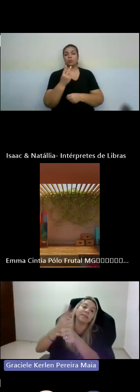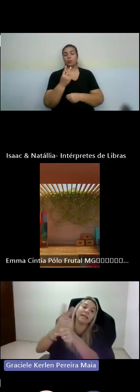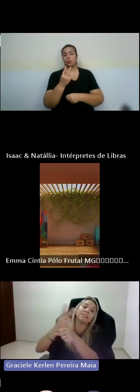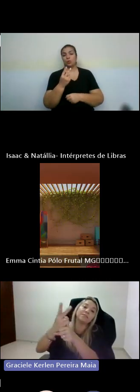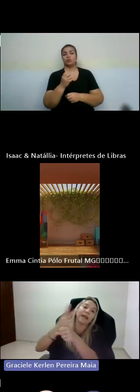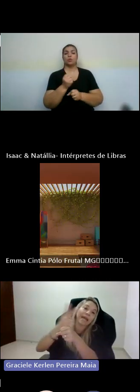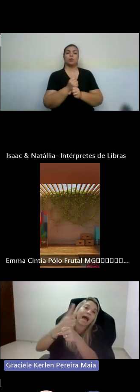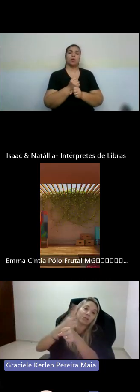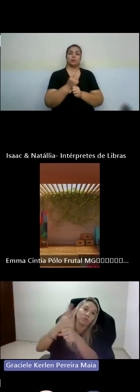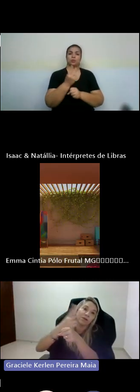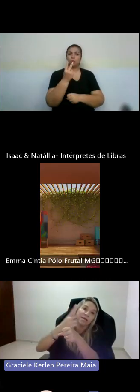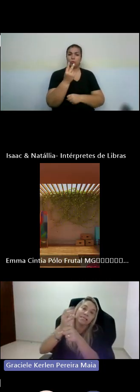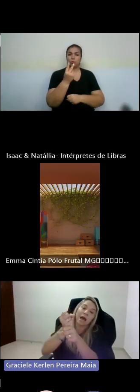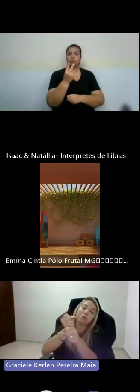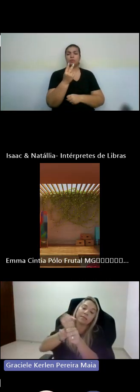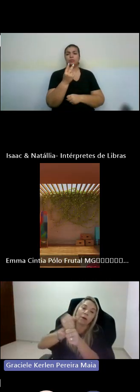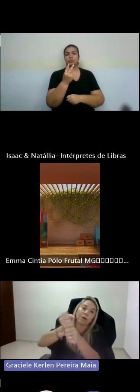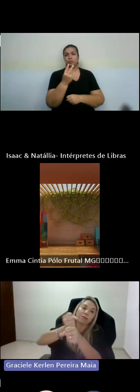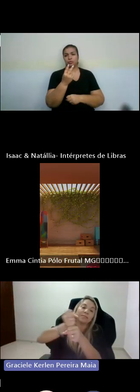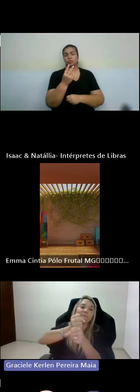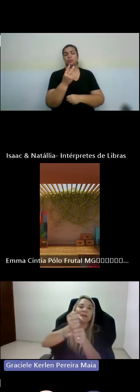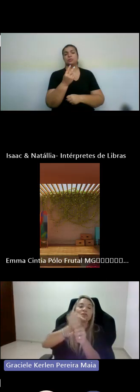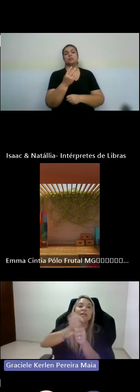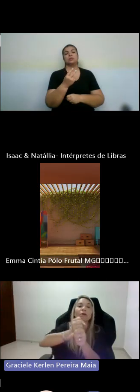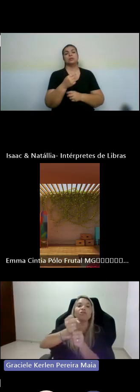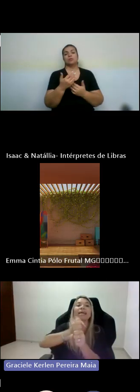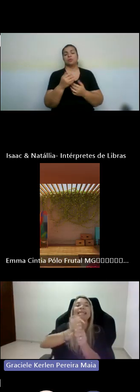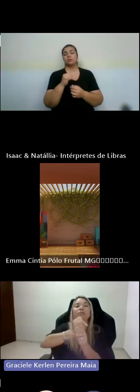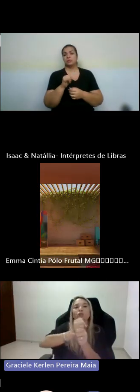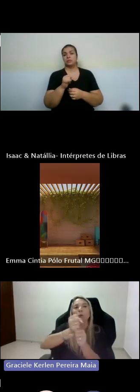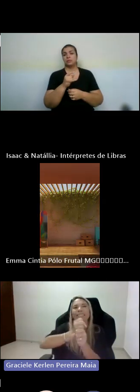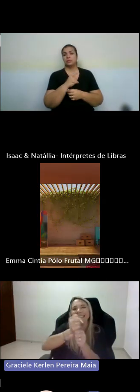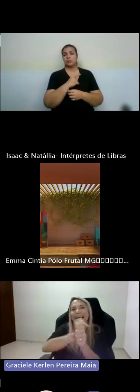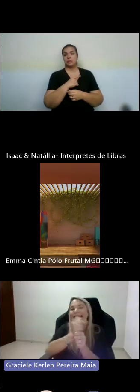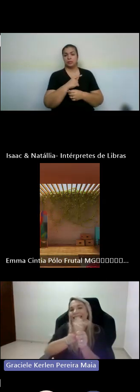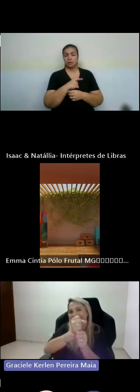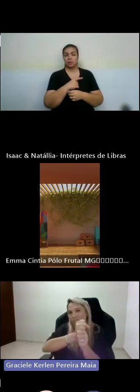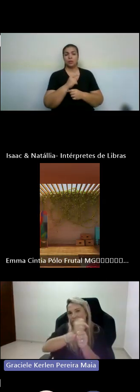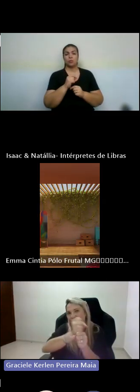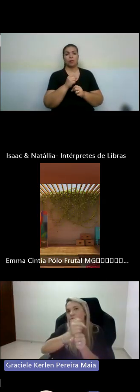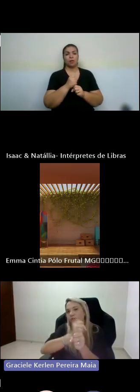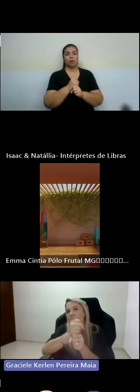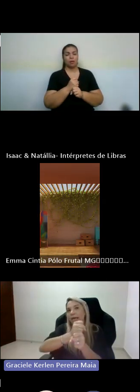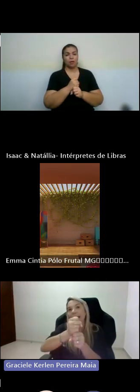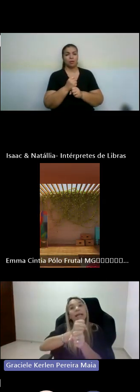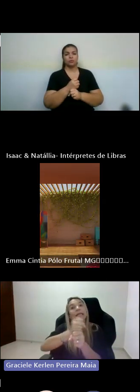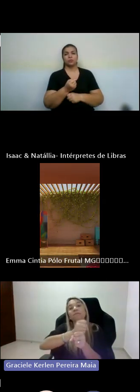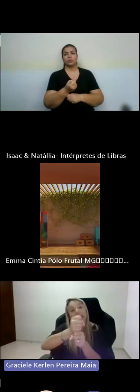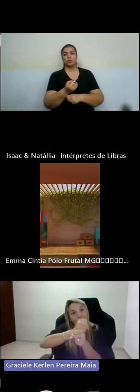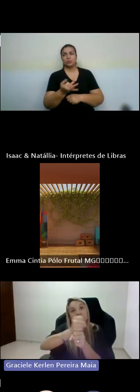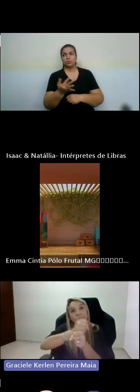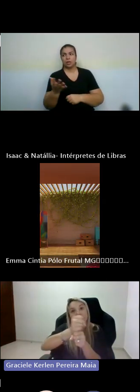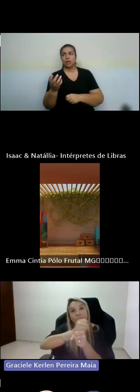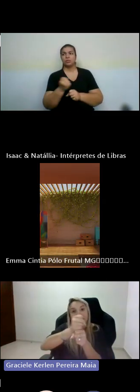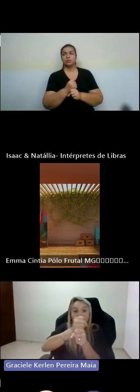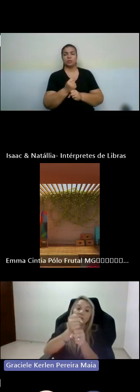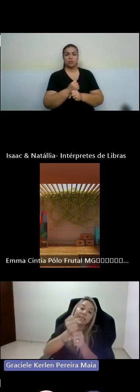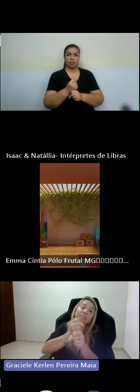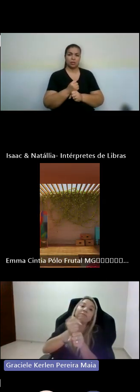2 anos é esfregado. Quando você faz o sinal de ano de quantidades de anos, ele é